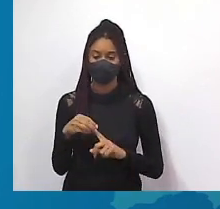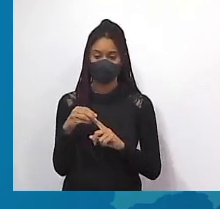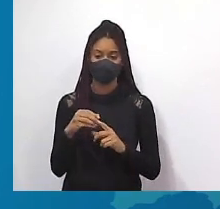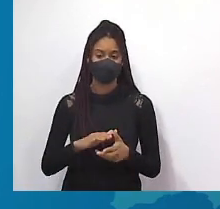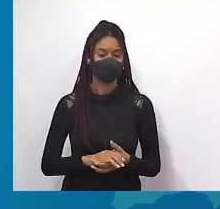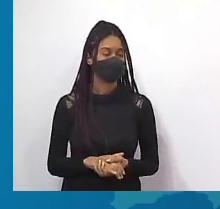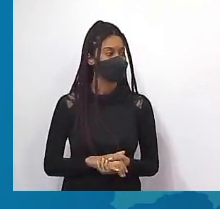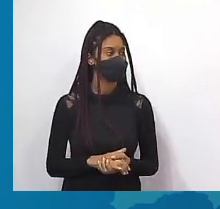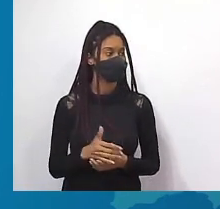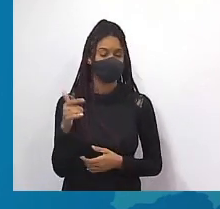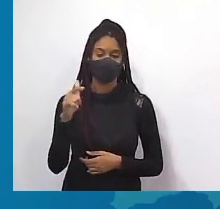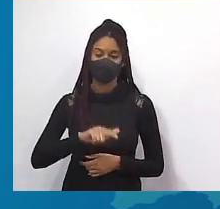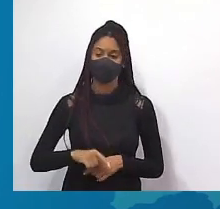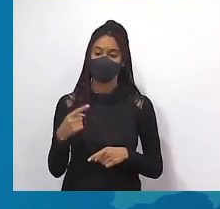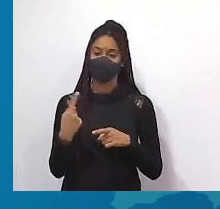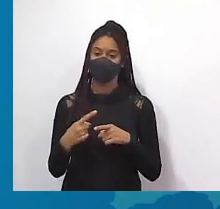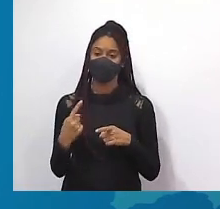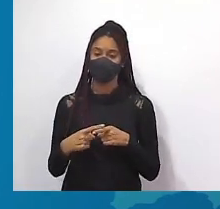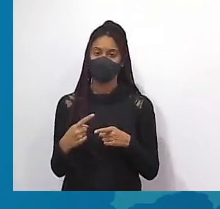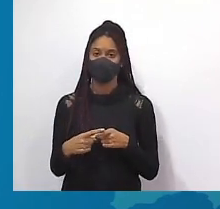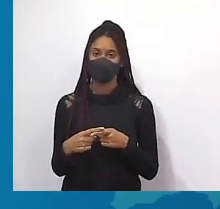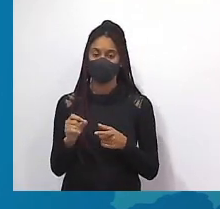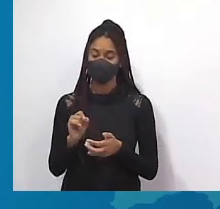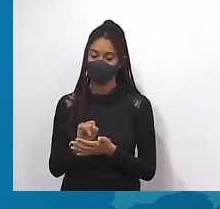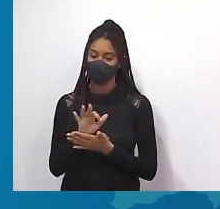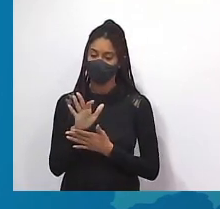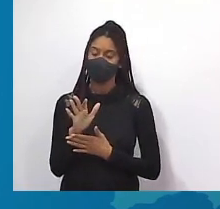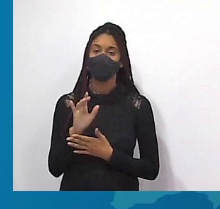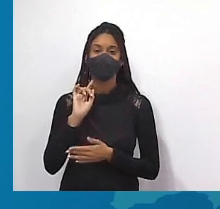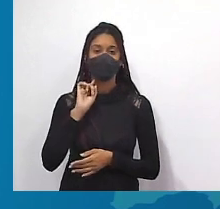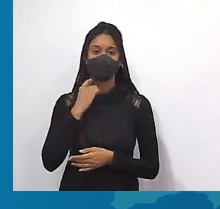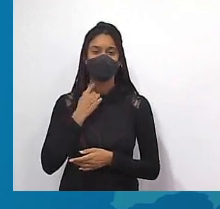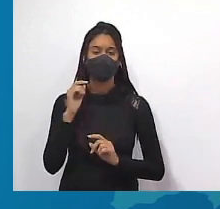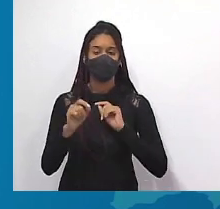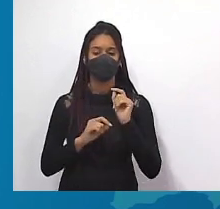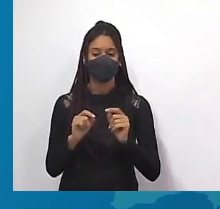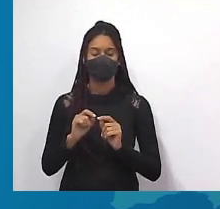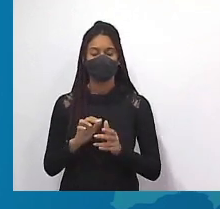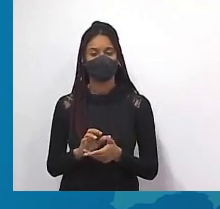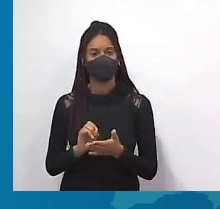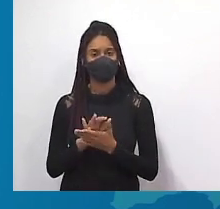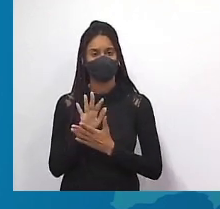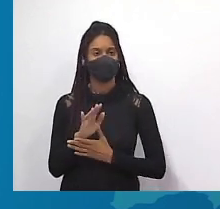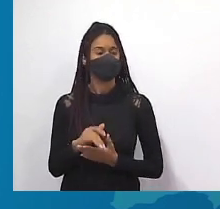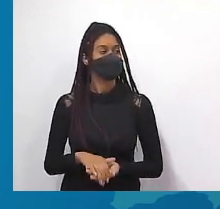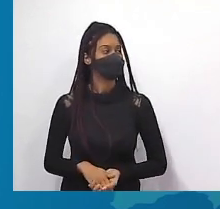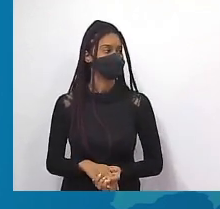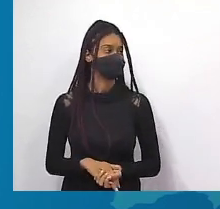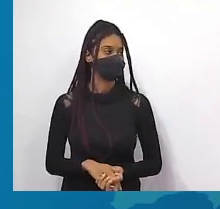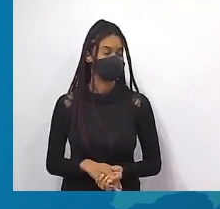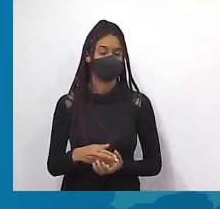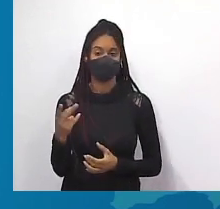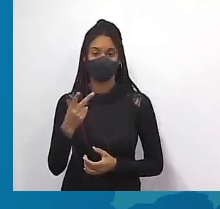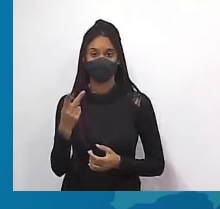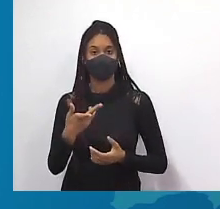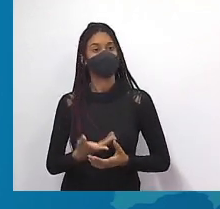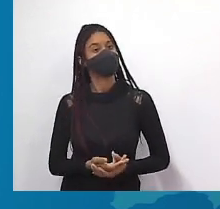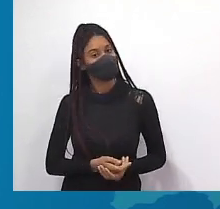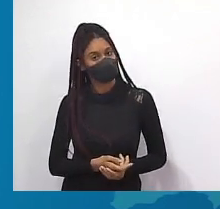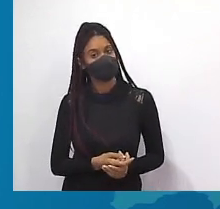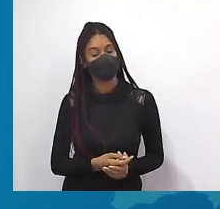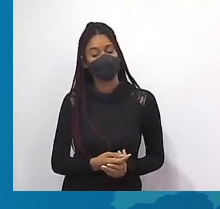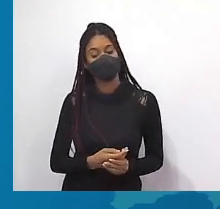de novo, pela emissão de gases poluentes. Que gás especificamente, Júlio? São 2 gases, o